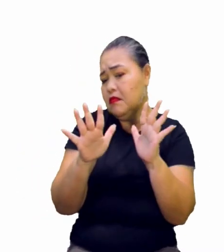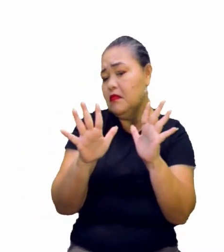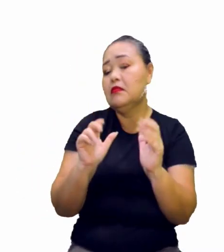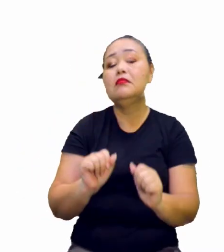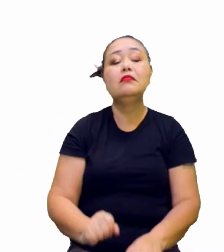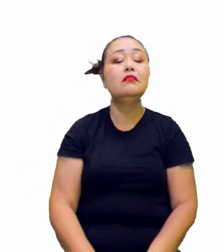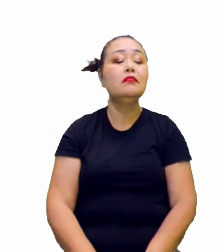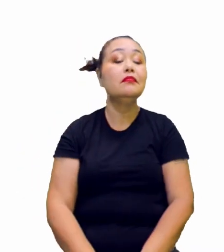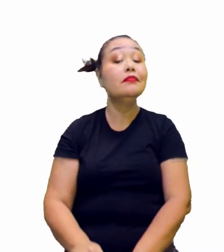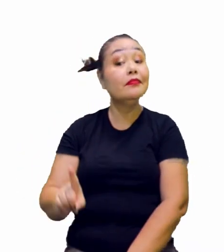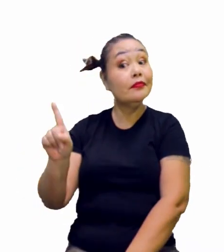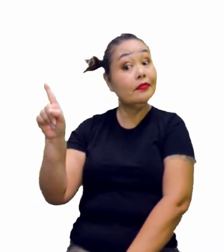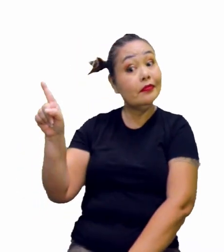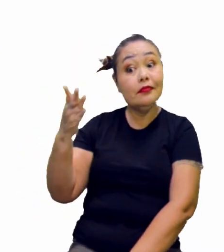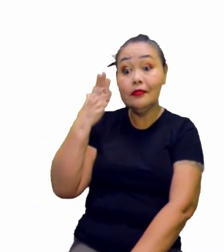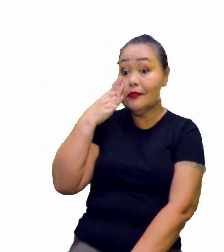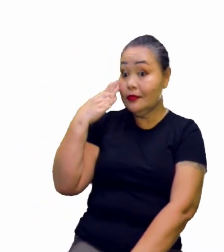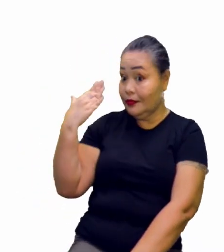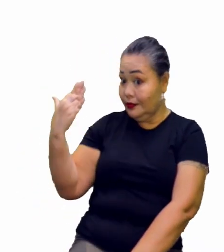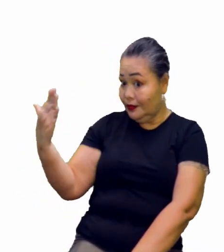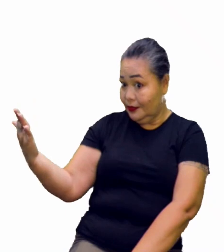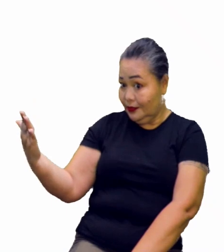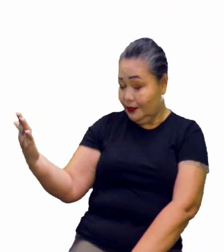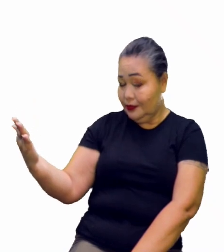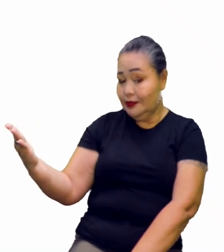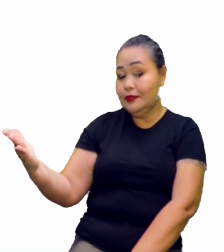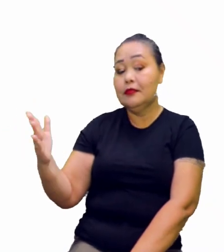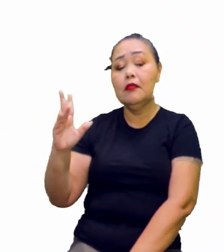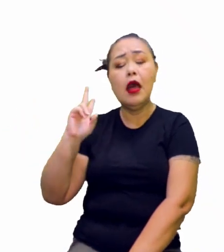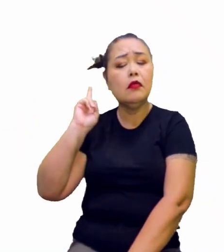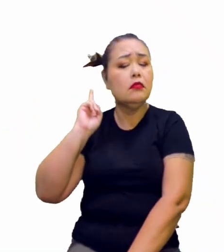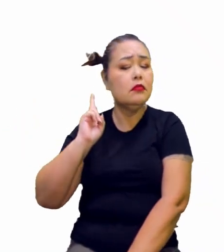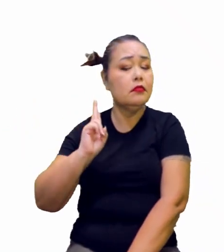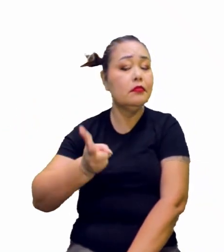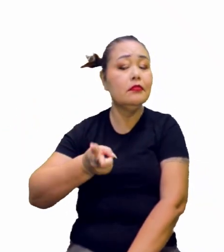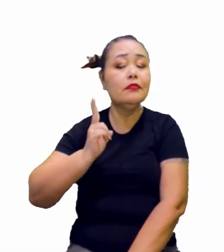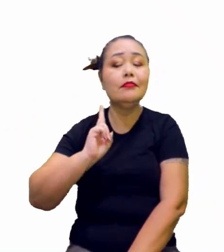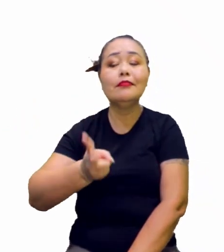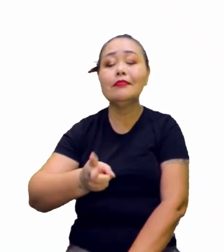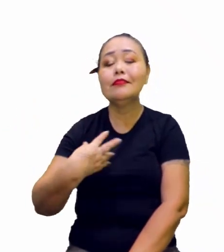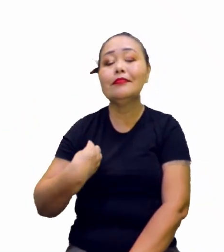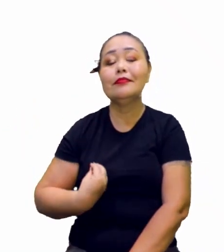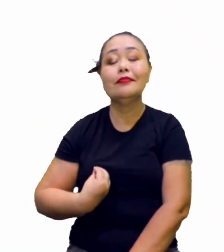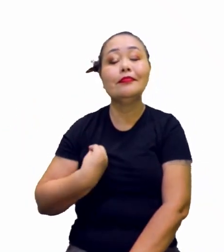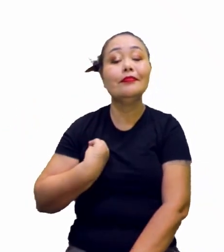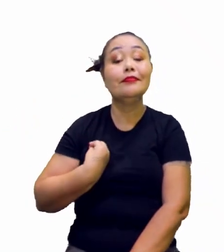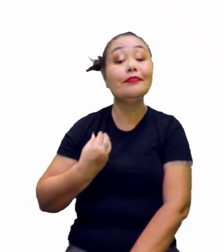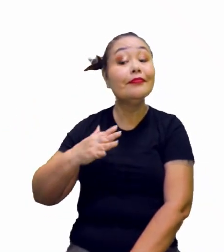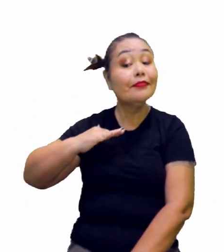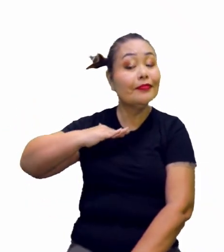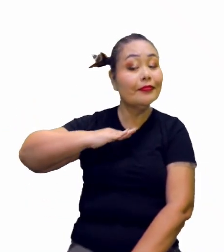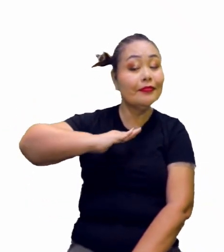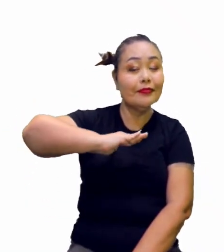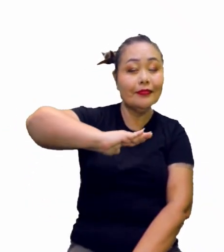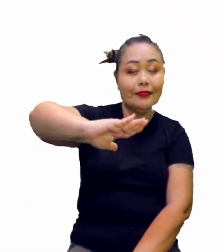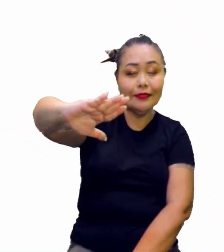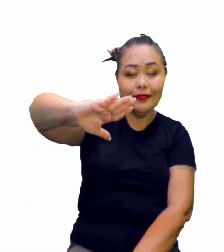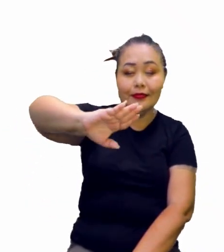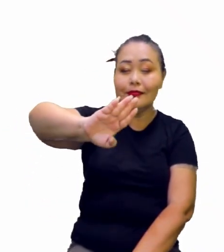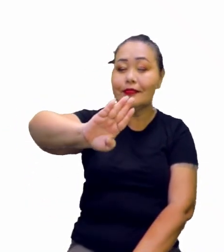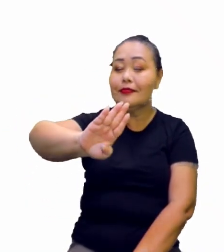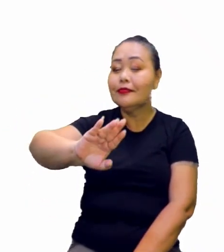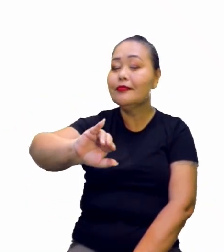Olha aí. Para a perpetuação da vida nos biomas,